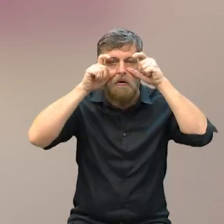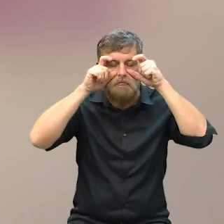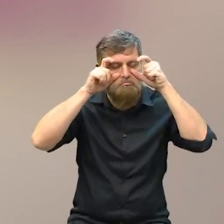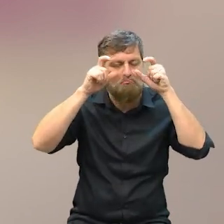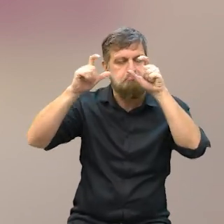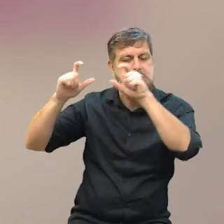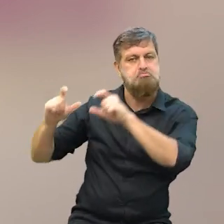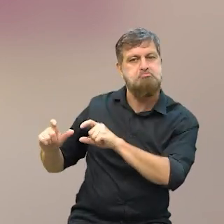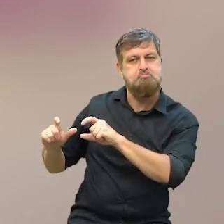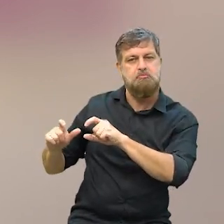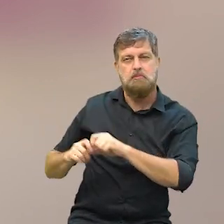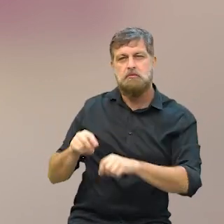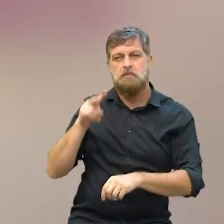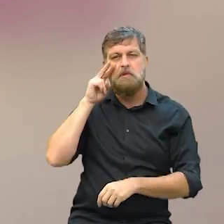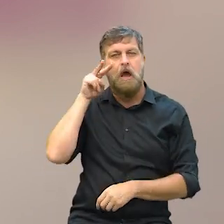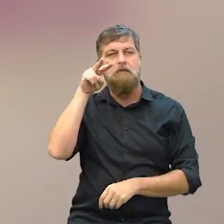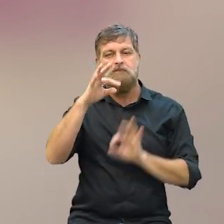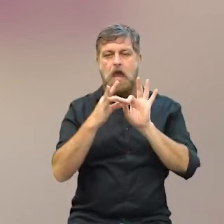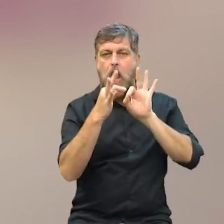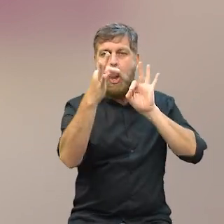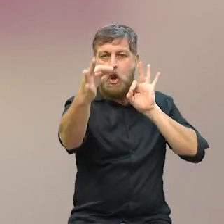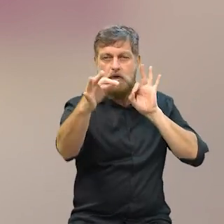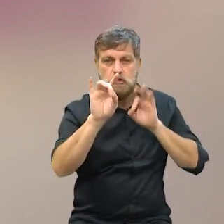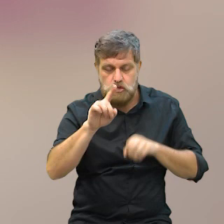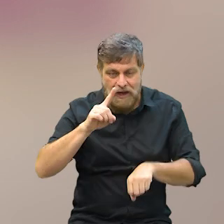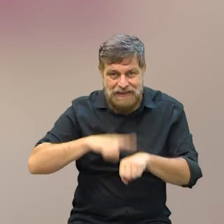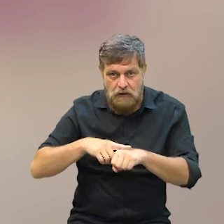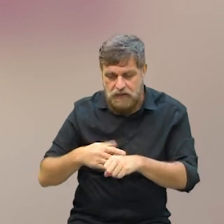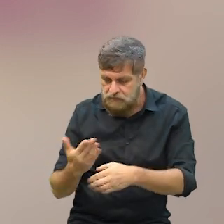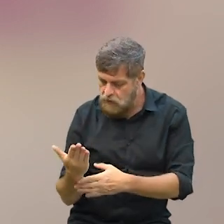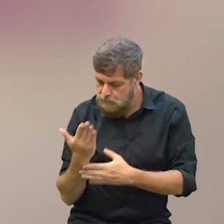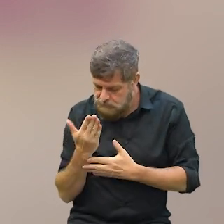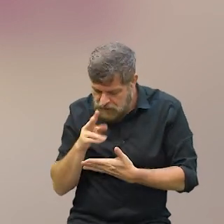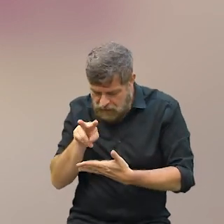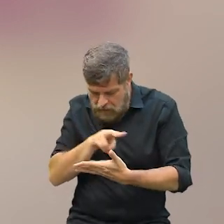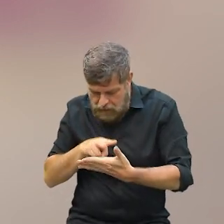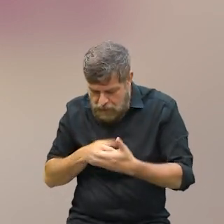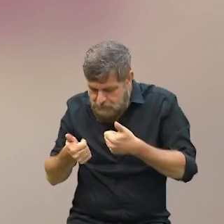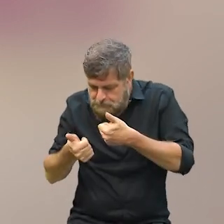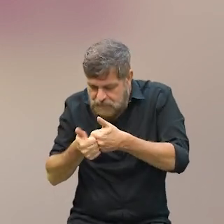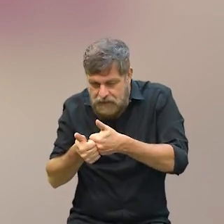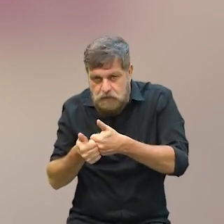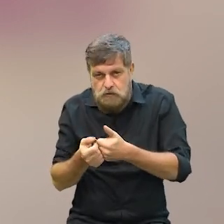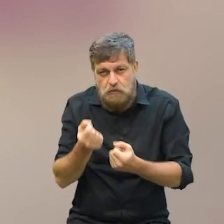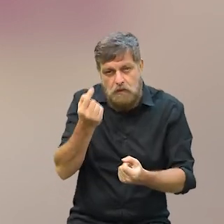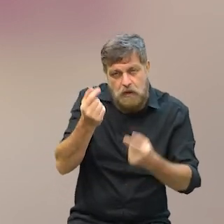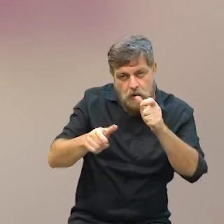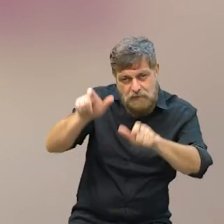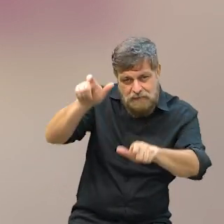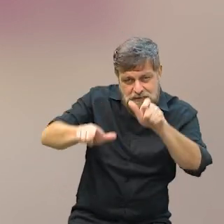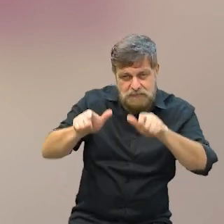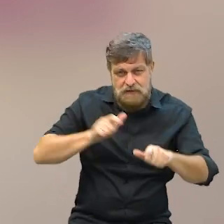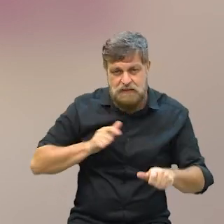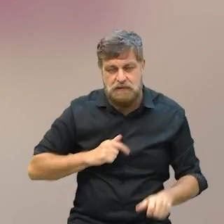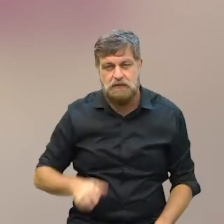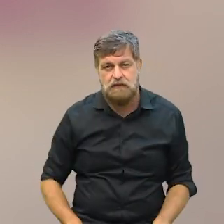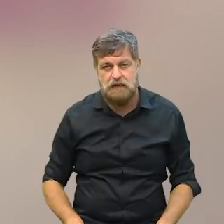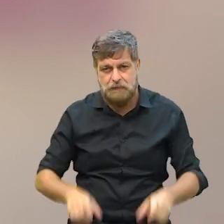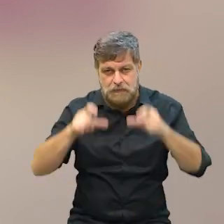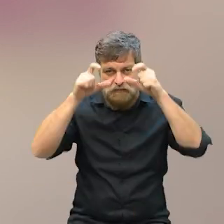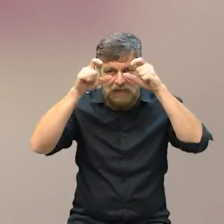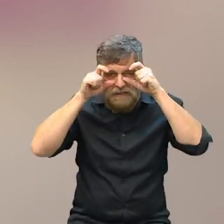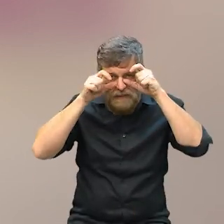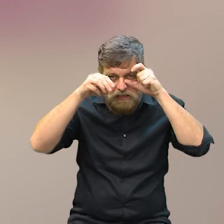óculos, né, para longe, acabando ficando usando óculos só para perto, né? E em alguns casos existem as multifocais, as